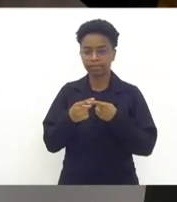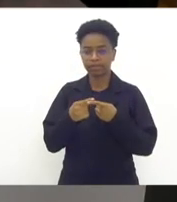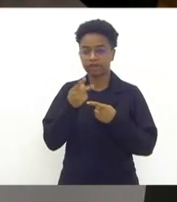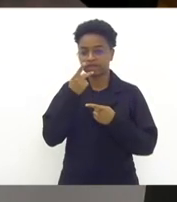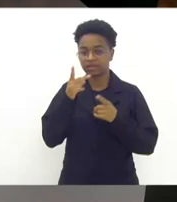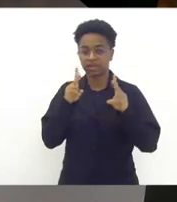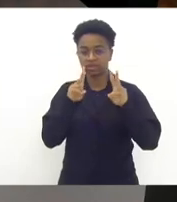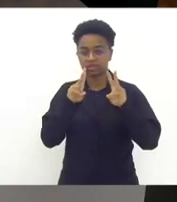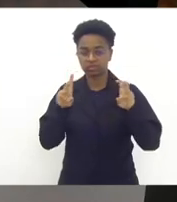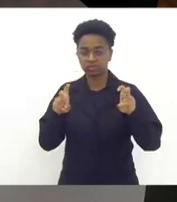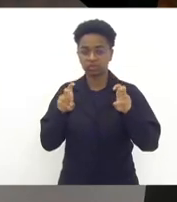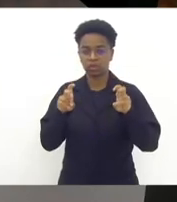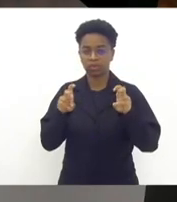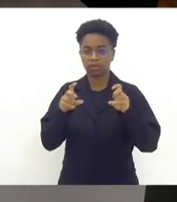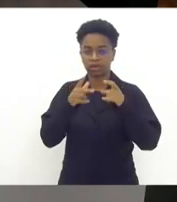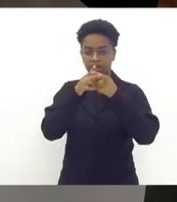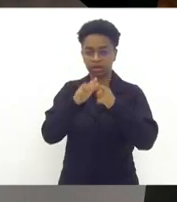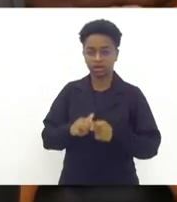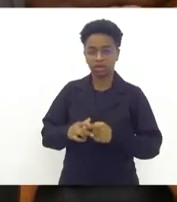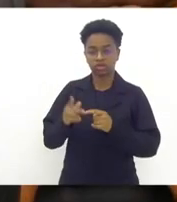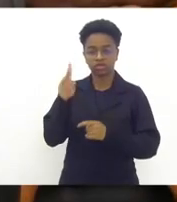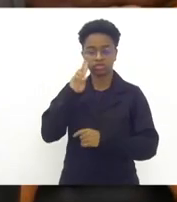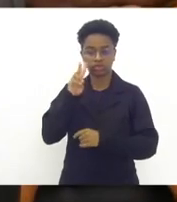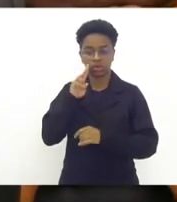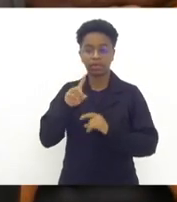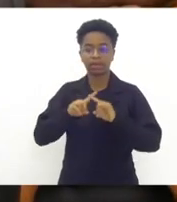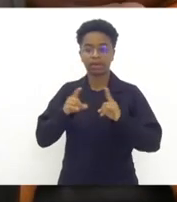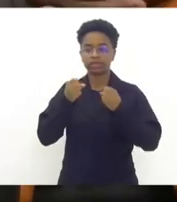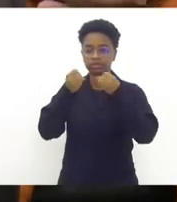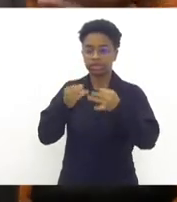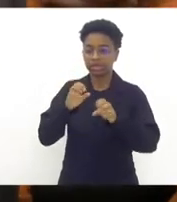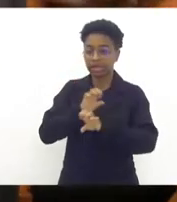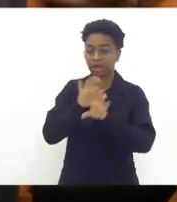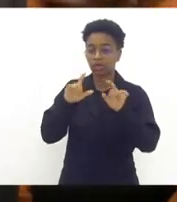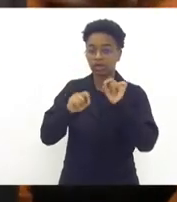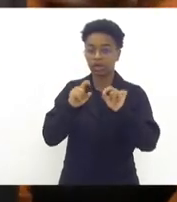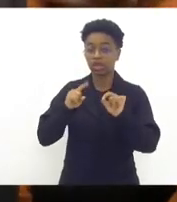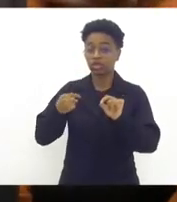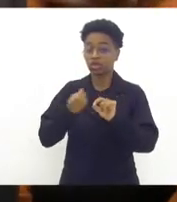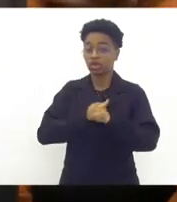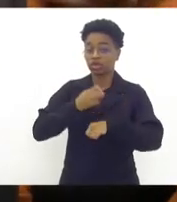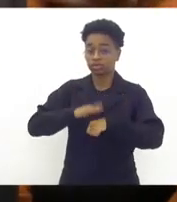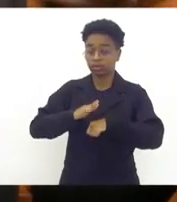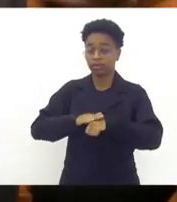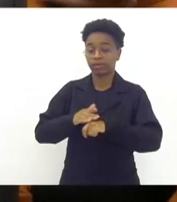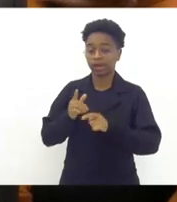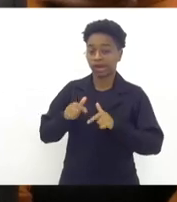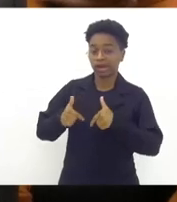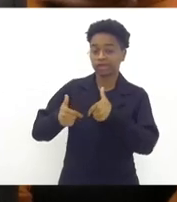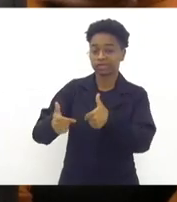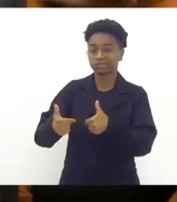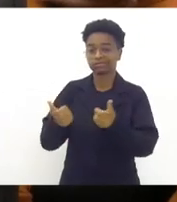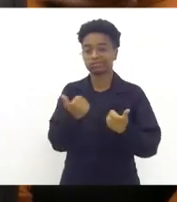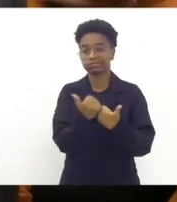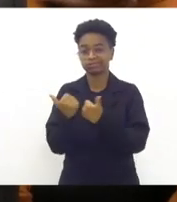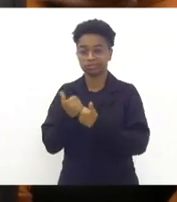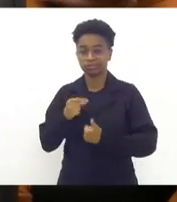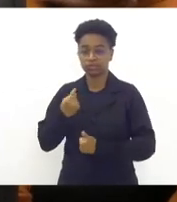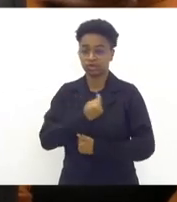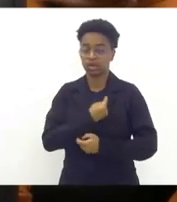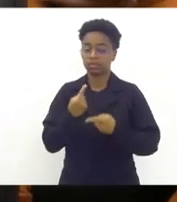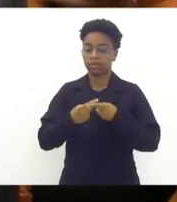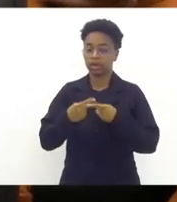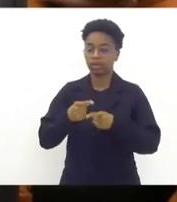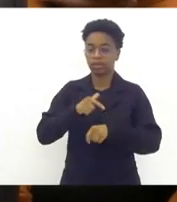histórica, e para deixar bem claro mesmo que a reparação histórica quem faz somos nós por nós mesmos, sabe? É um momento de